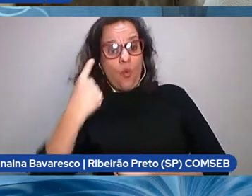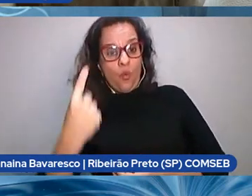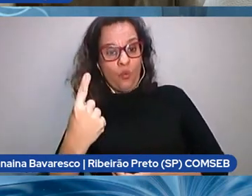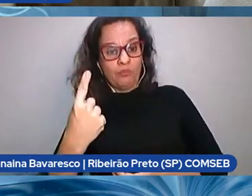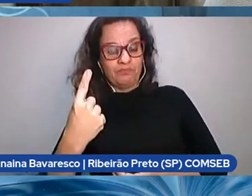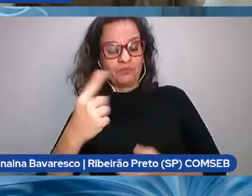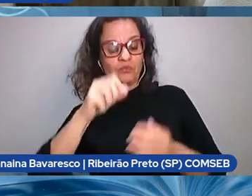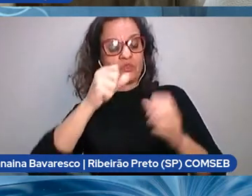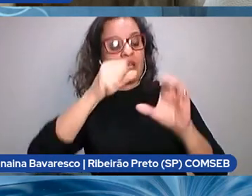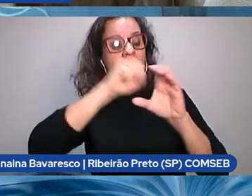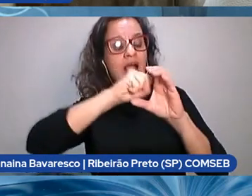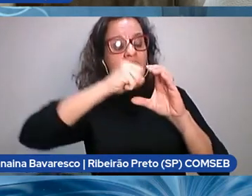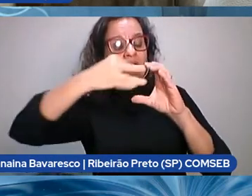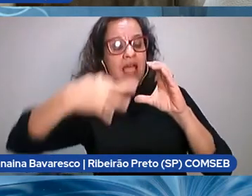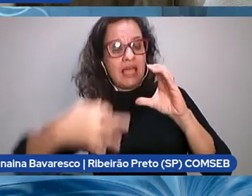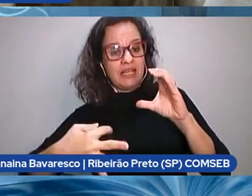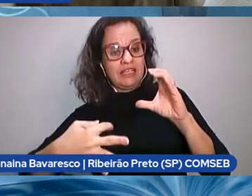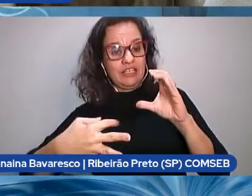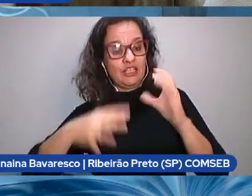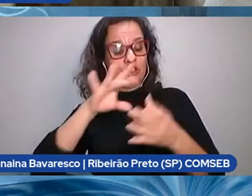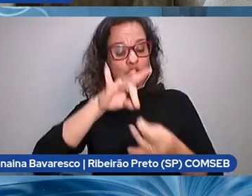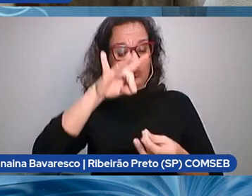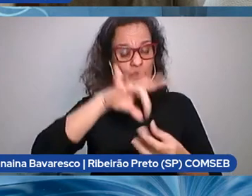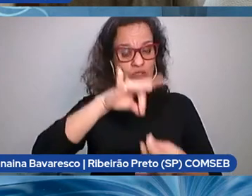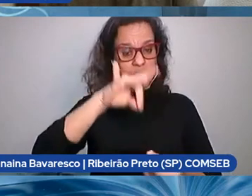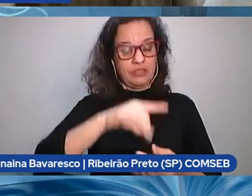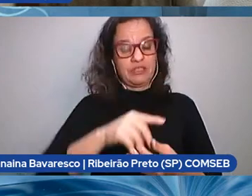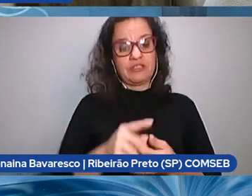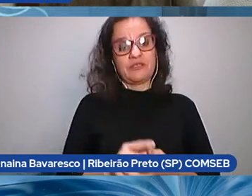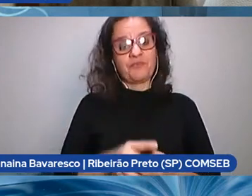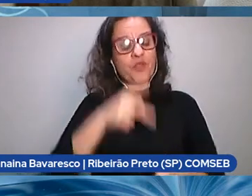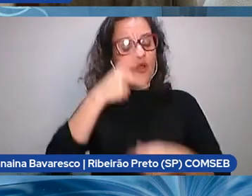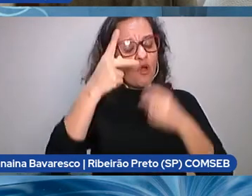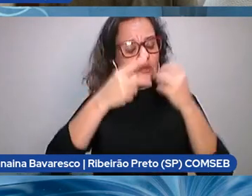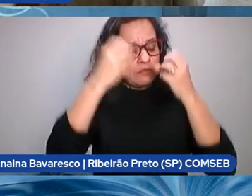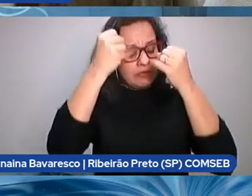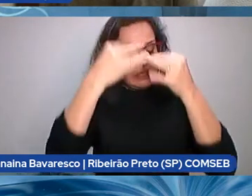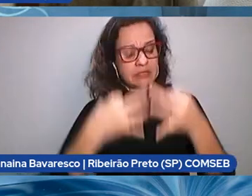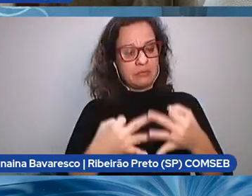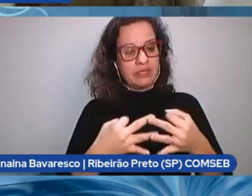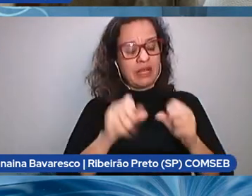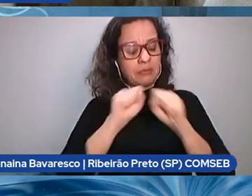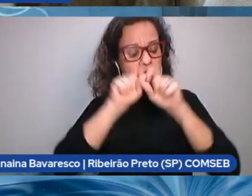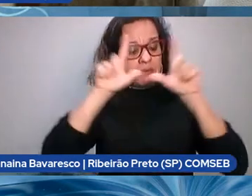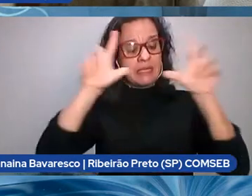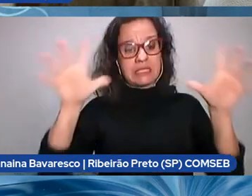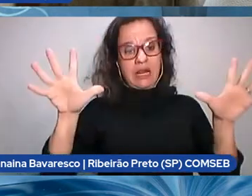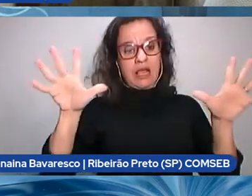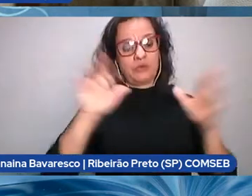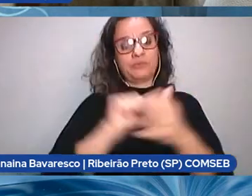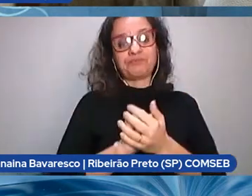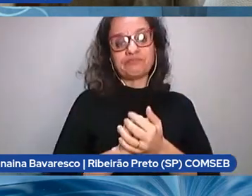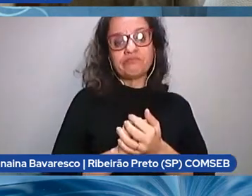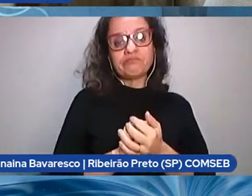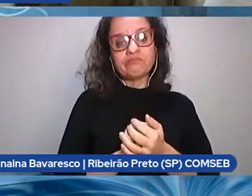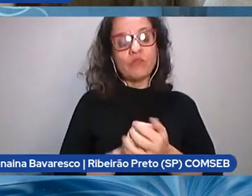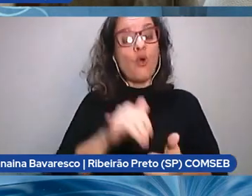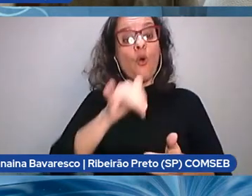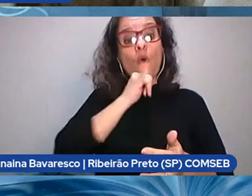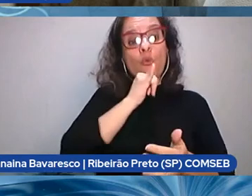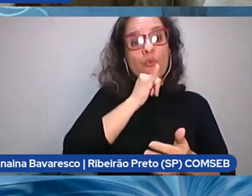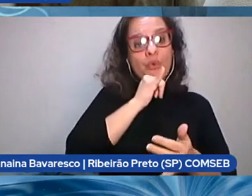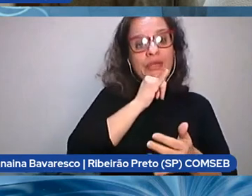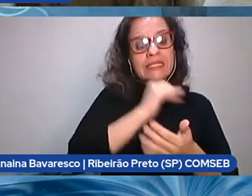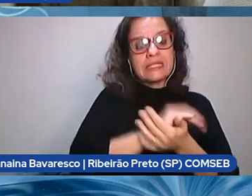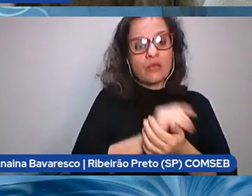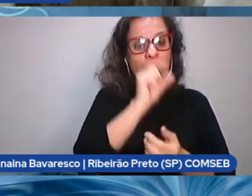do espírito. Eu vou fazer uma analogia para ver se fica mais claro. Vamos tomar, por exemplo, a